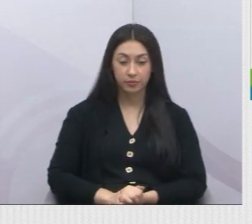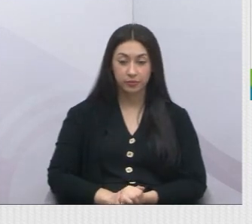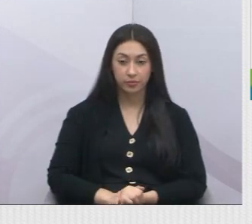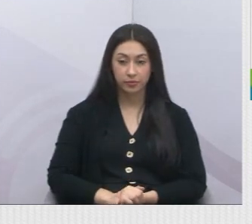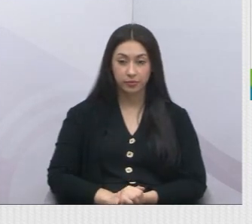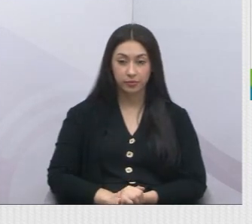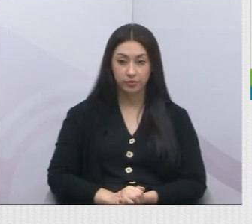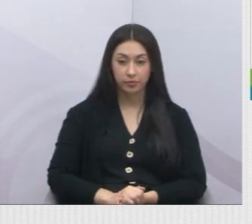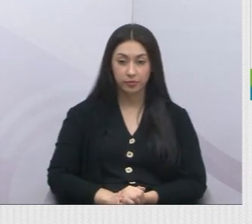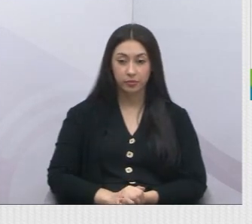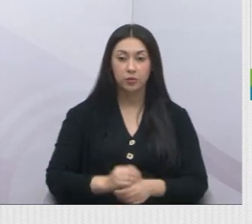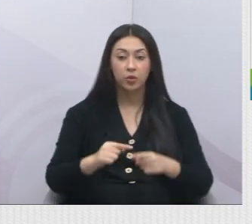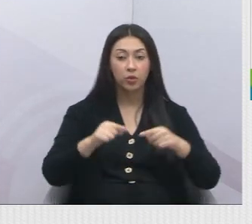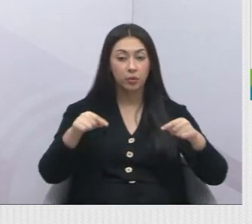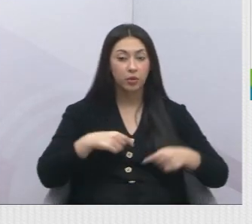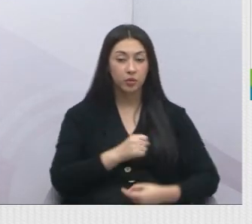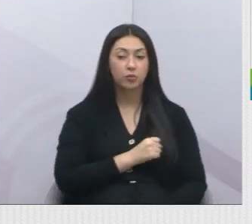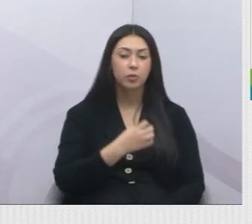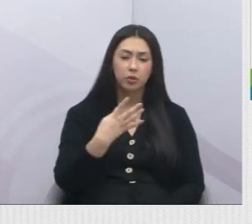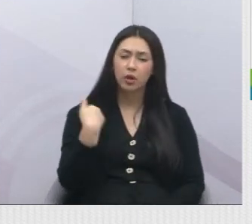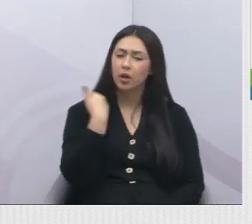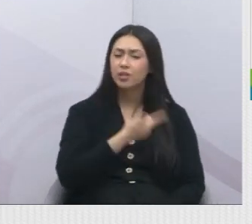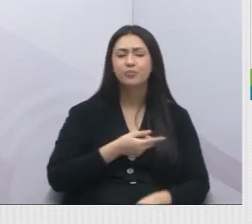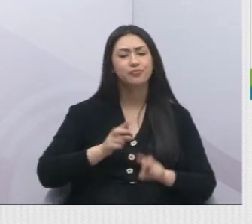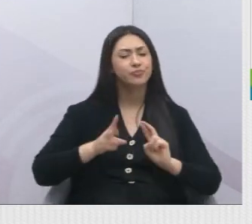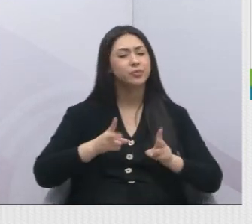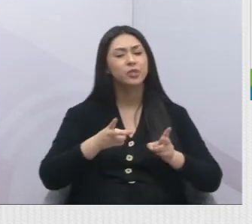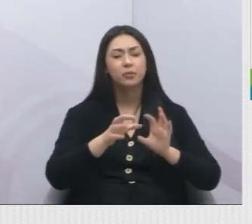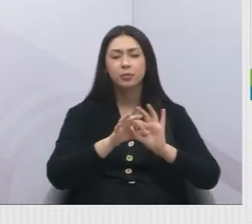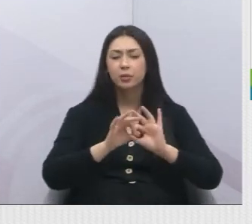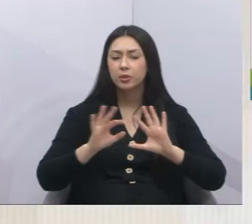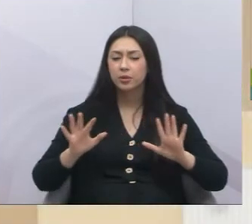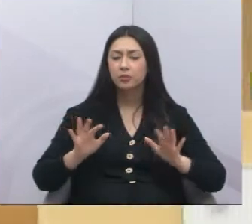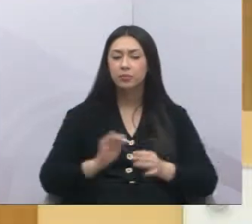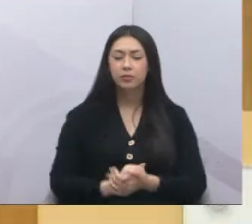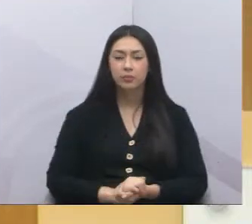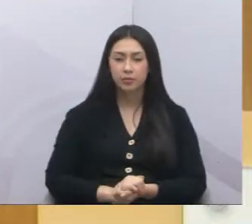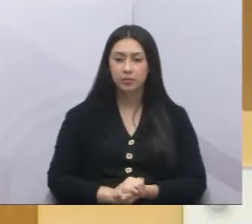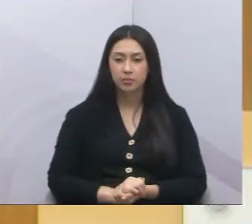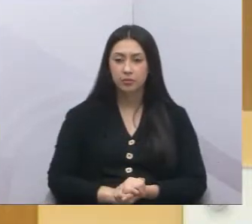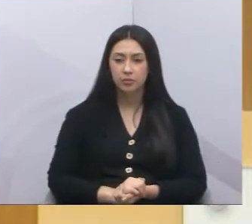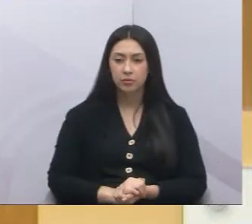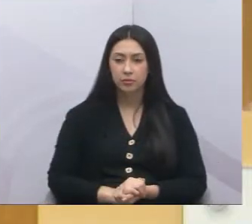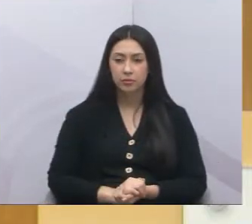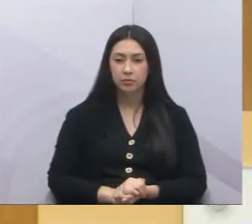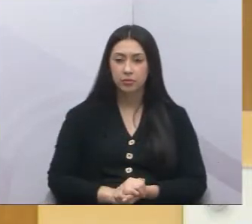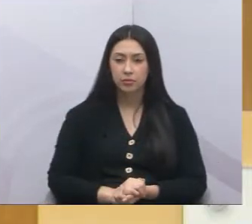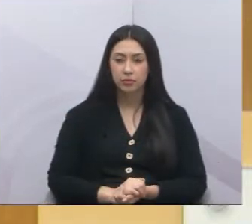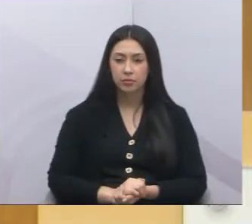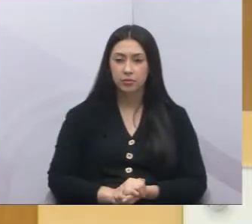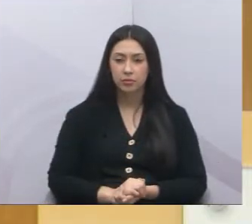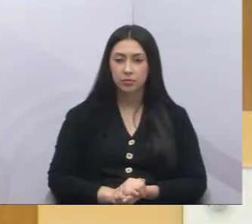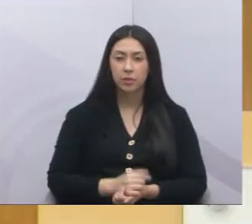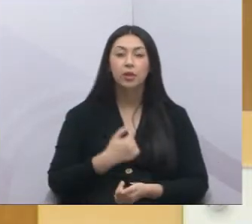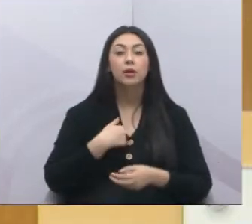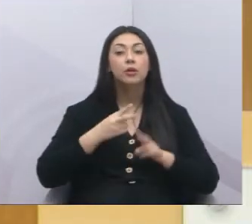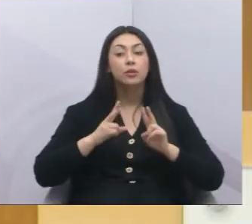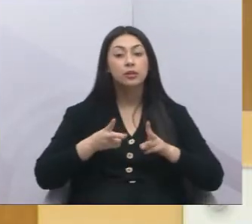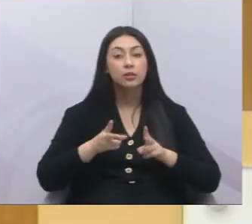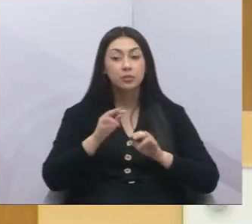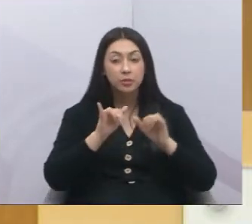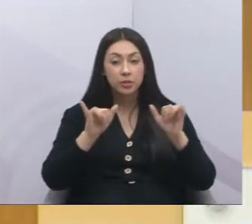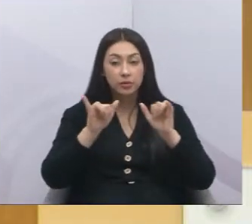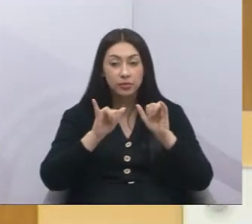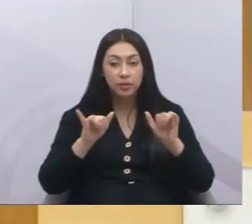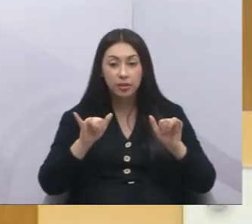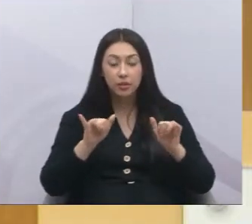987-07-4914. Tá? Nosso gabinete é o 4 e sempre está à disposição de vocês. Pode voltar para mim? Como eu sempre falo para